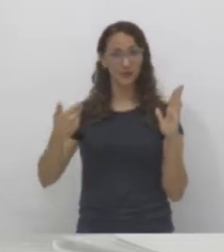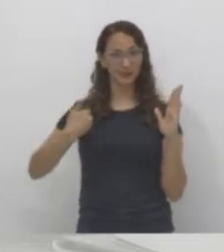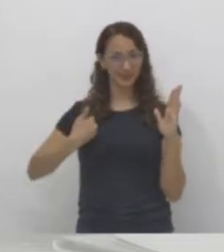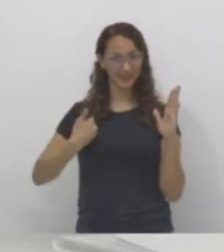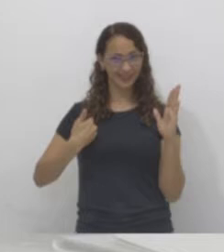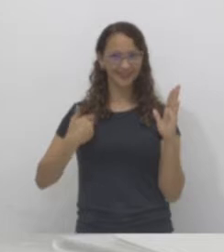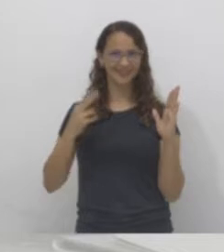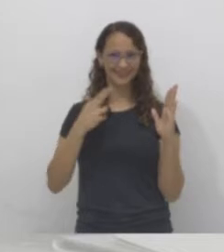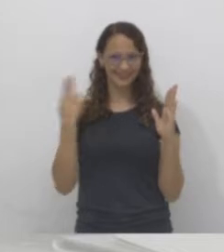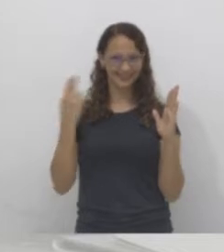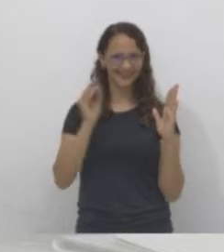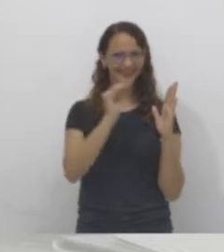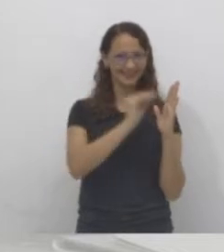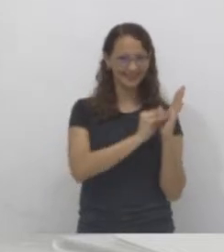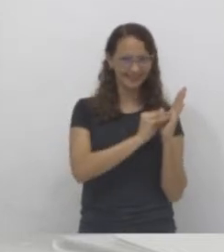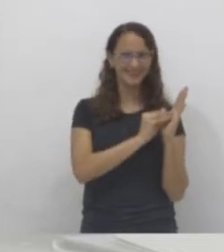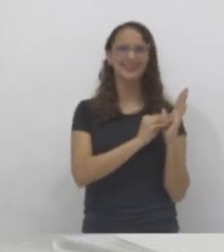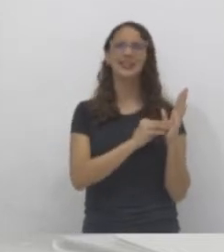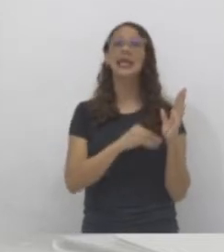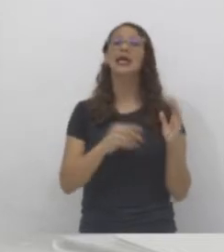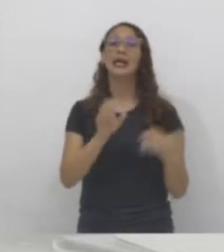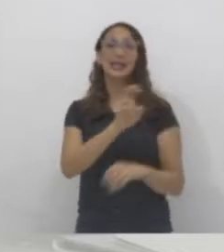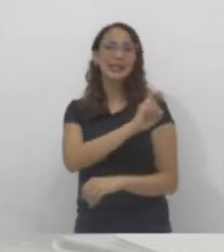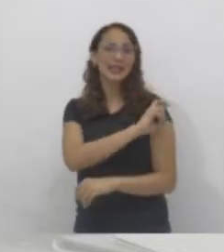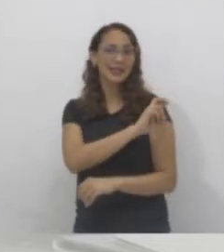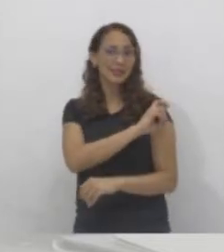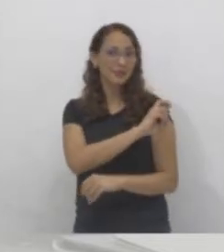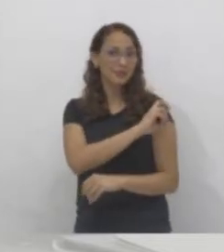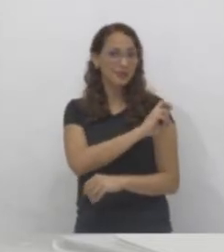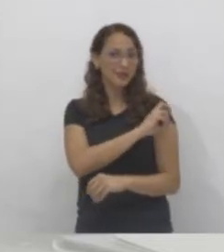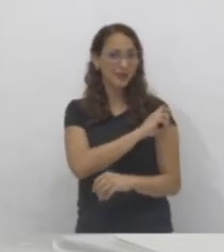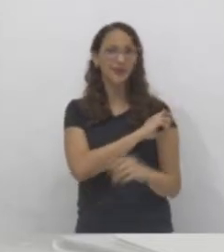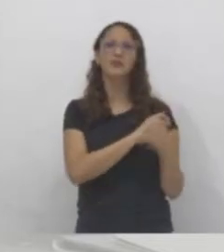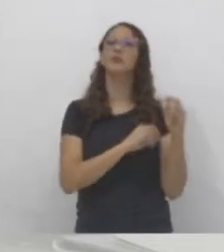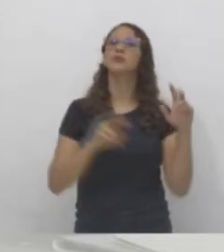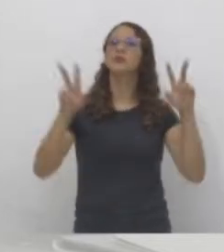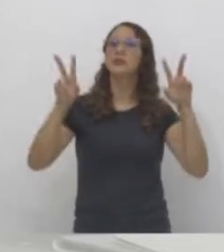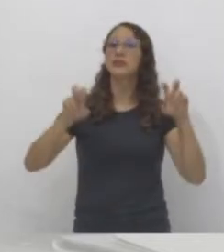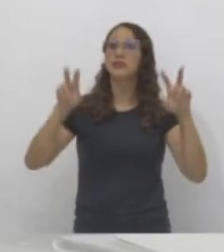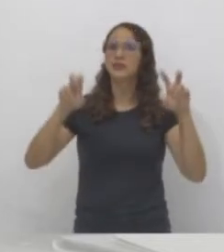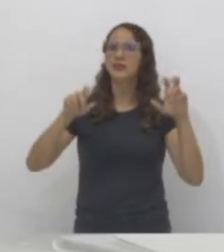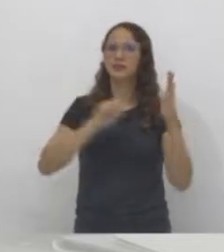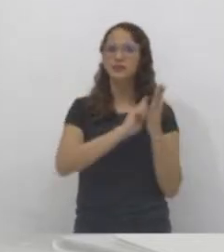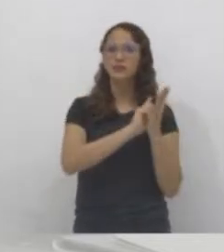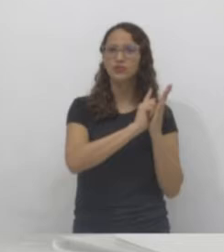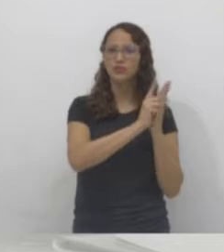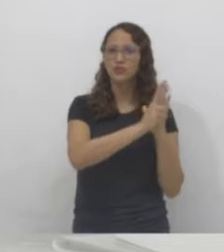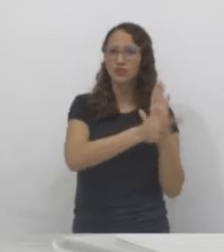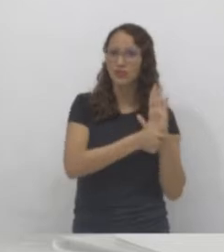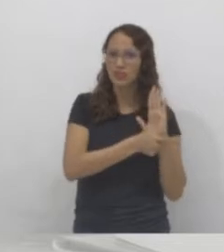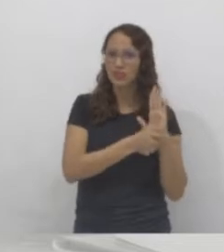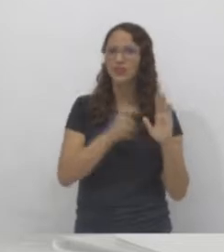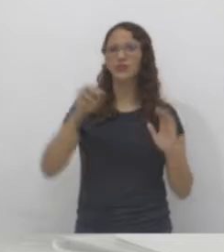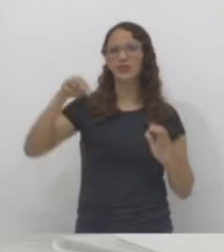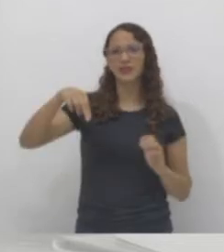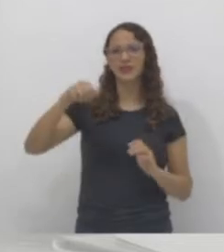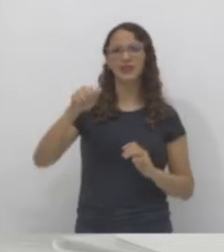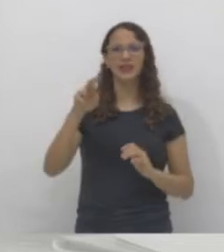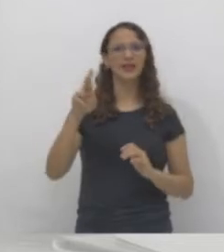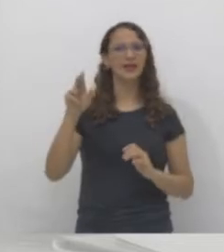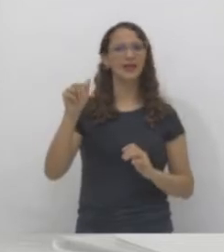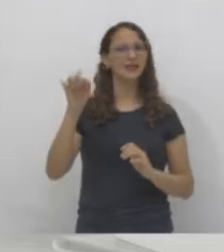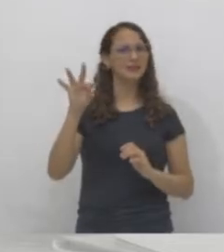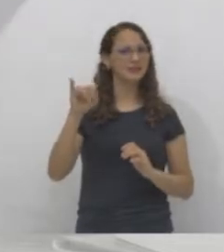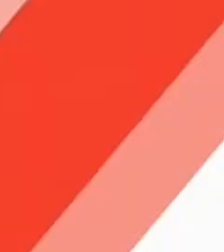nossa série e ciclo agora para o quinto ano, assunto gênero narrativo, piada. Tudo